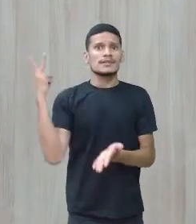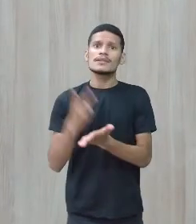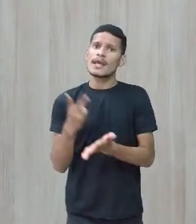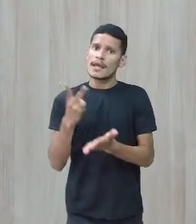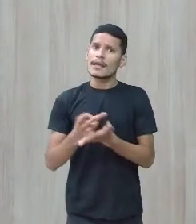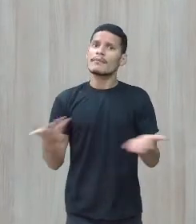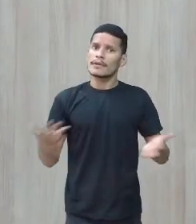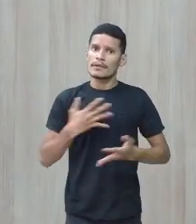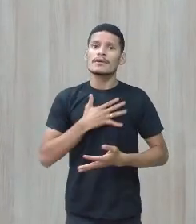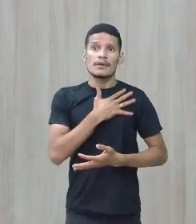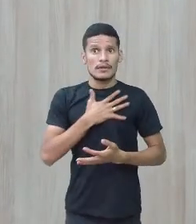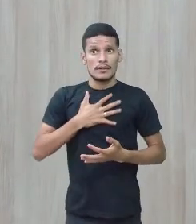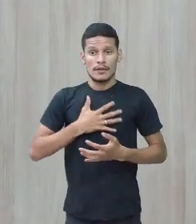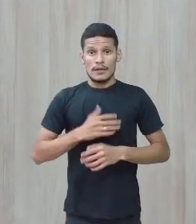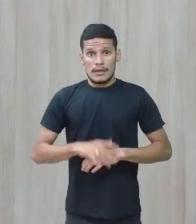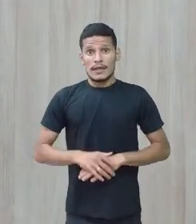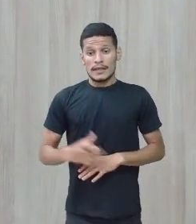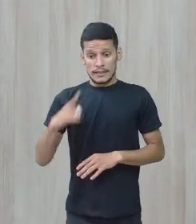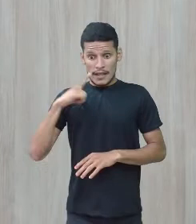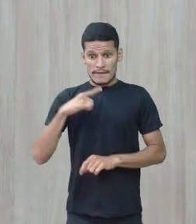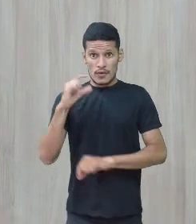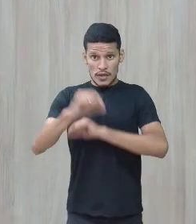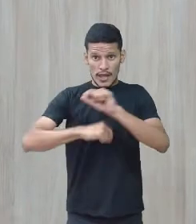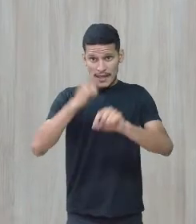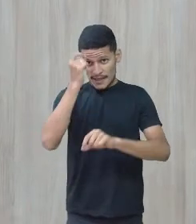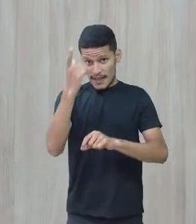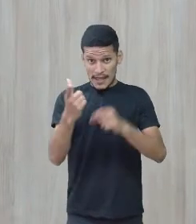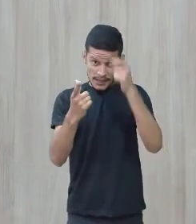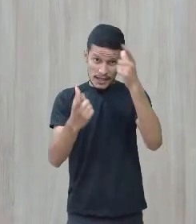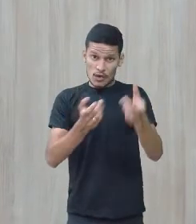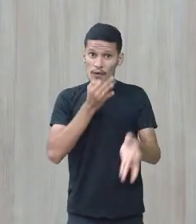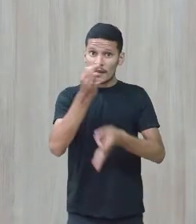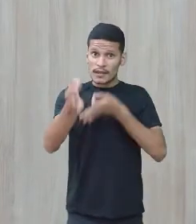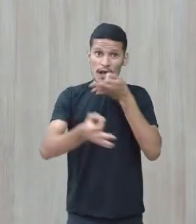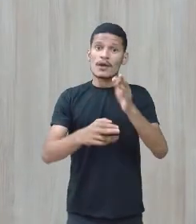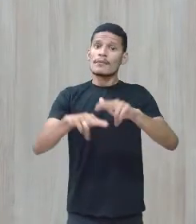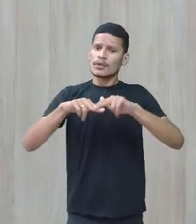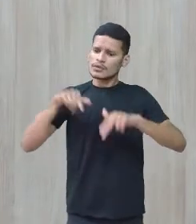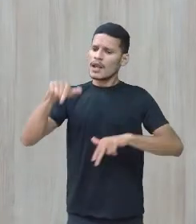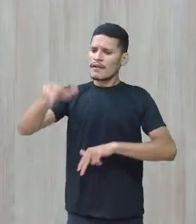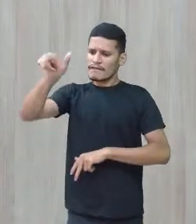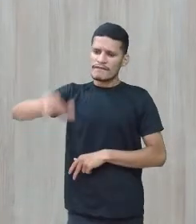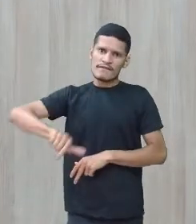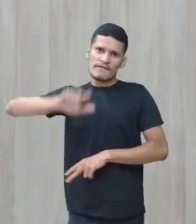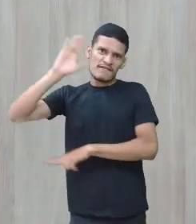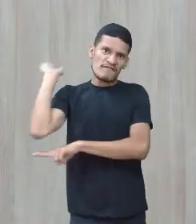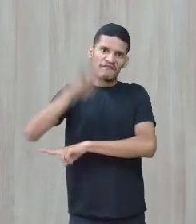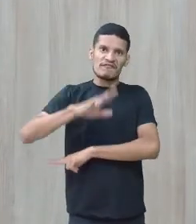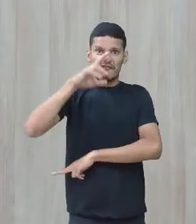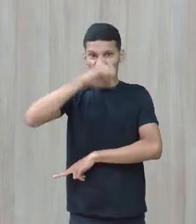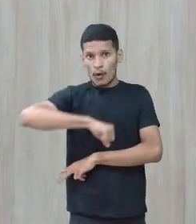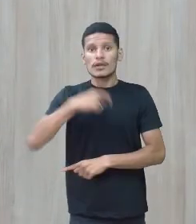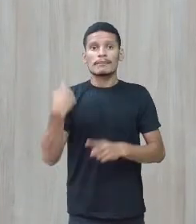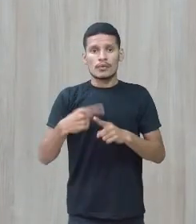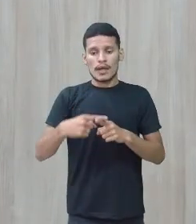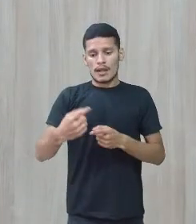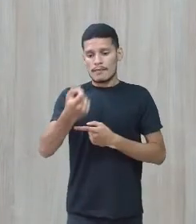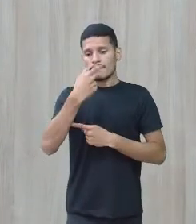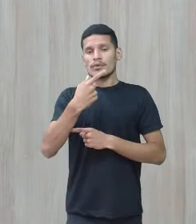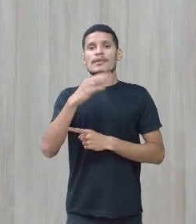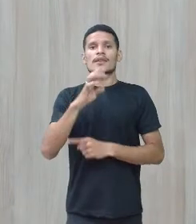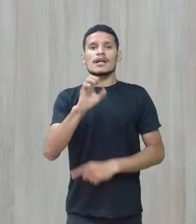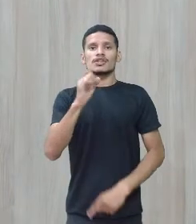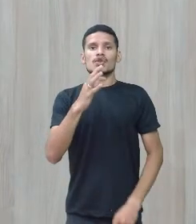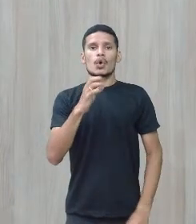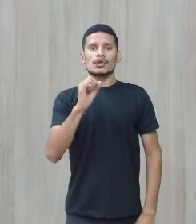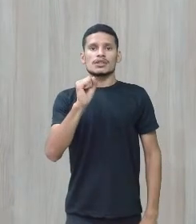se jogaram aí, teve essa ideia, e aí teve até comentários dizendo, né, por isso que ela bate tão forte na bola, não sei o quê, porque ela